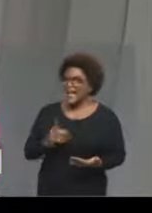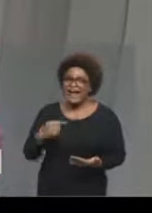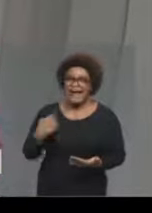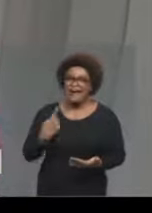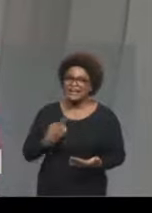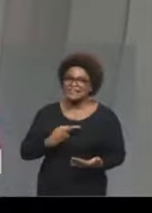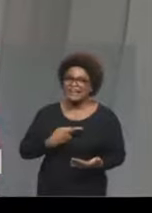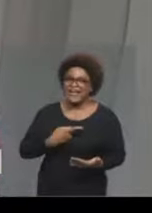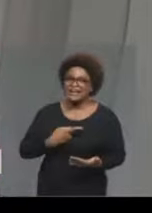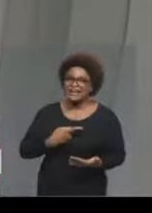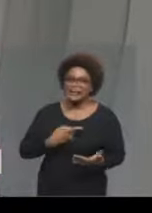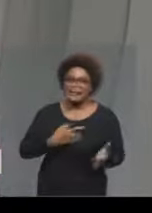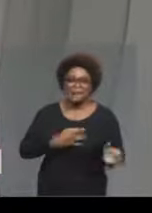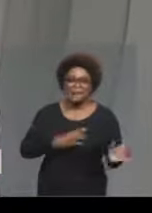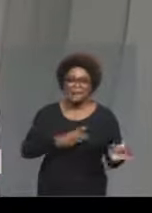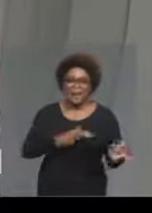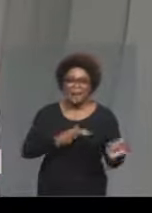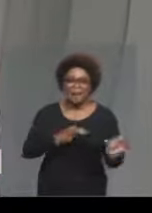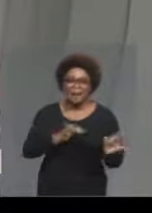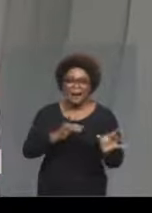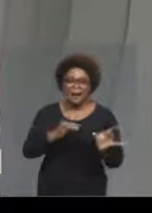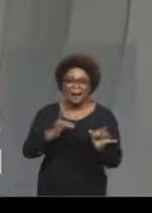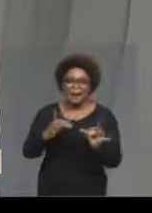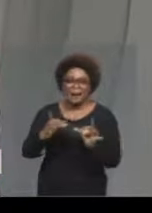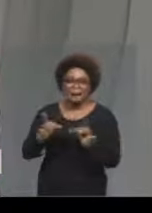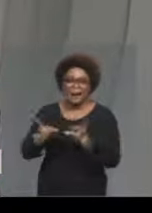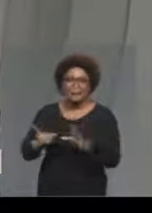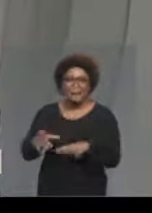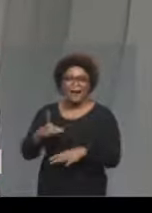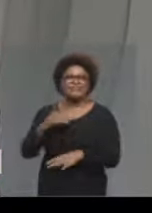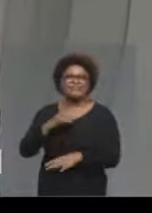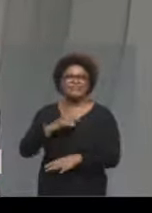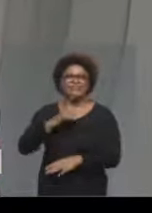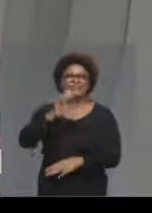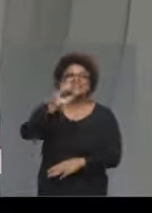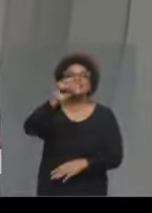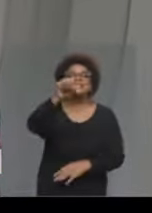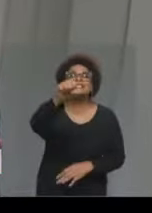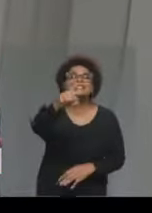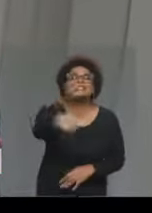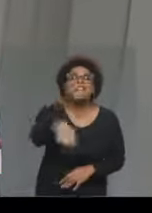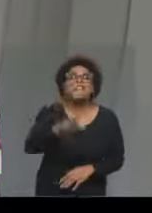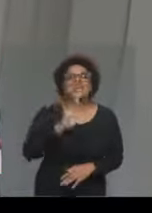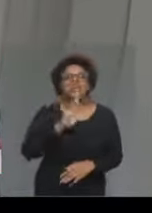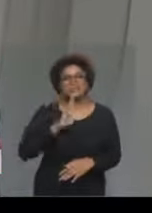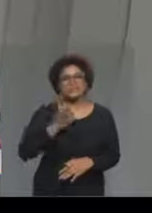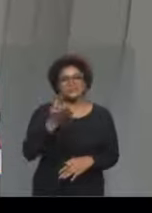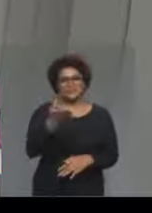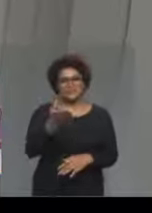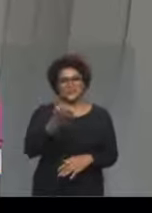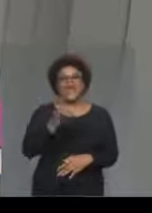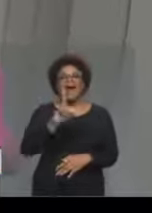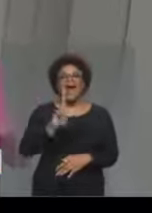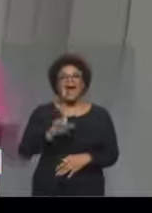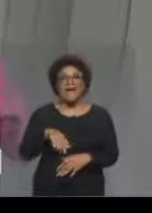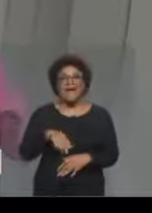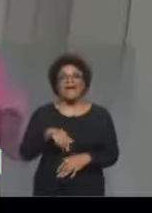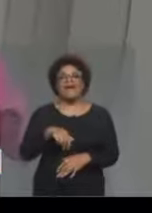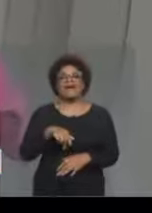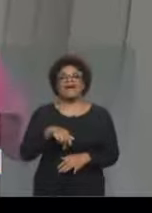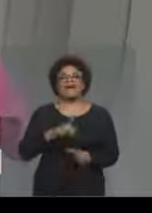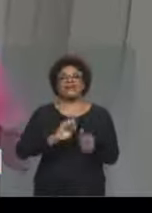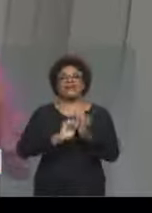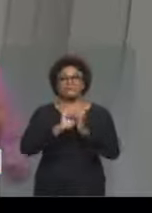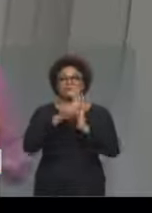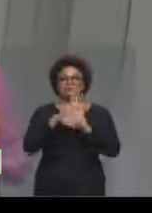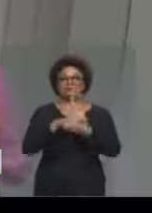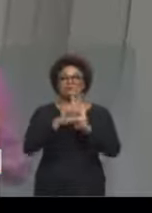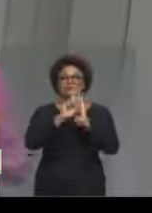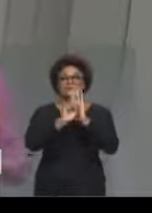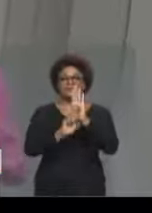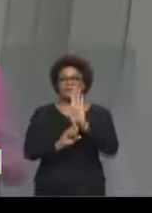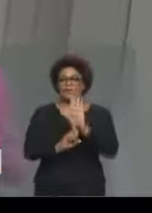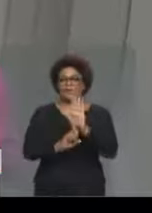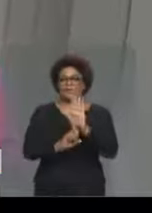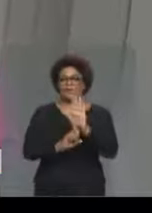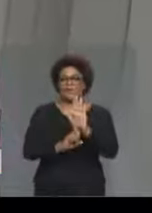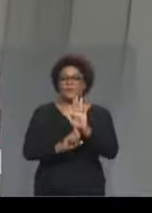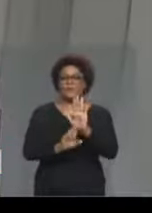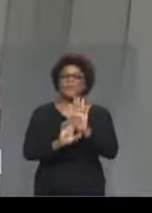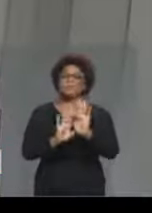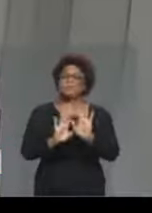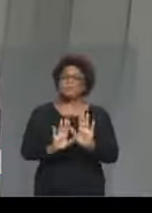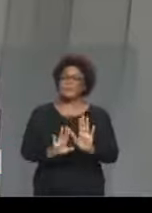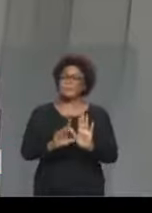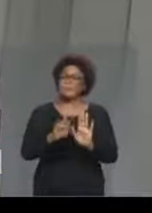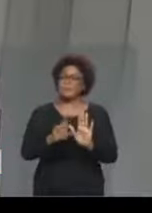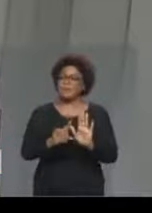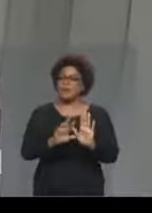momento. Sim, a resenha é um gênero textual. Né? Então, é bem diferente o que é a tipologia textual e